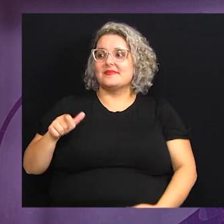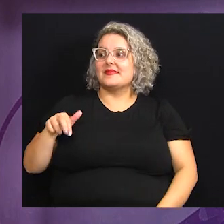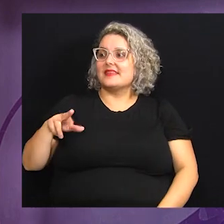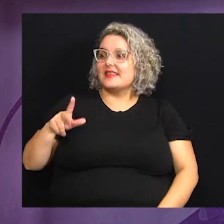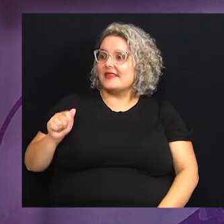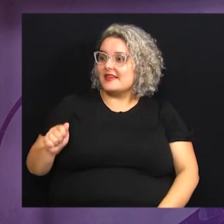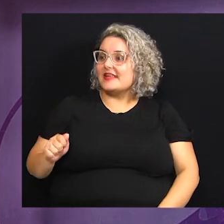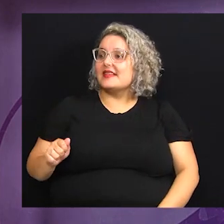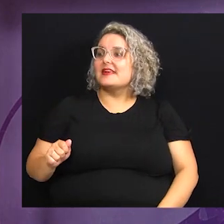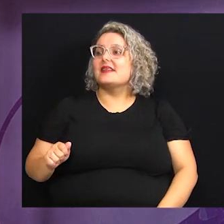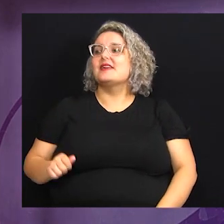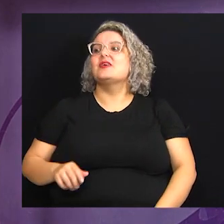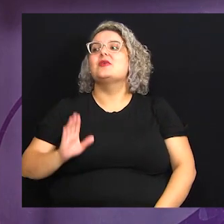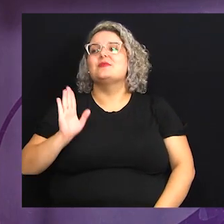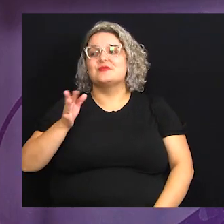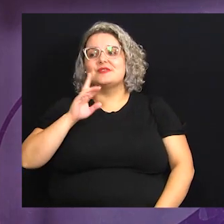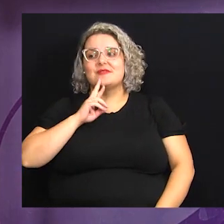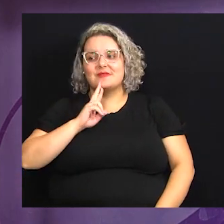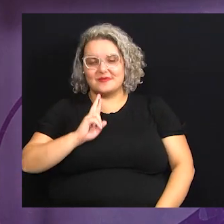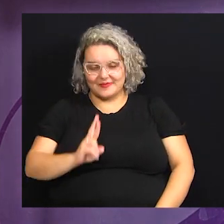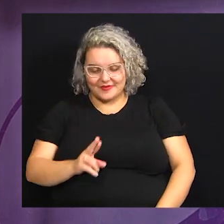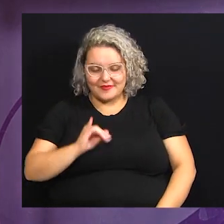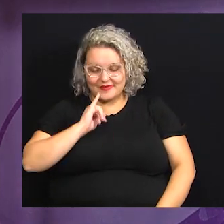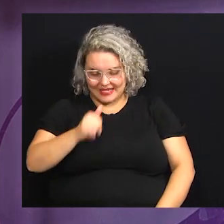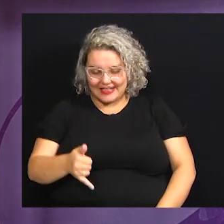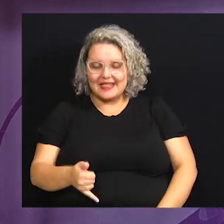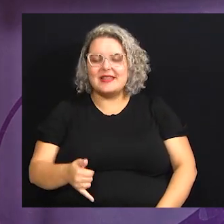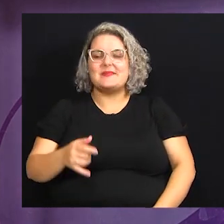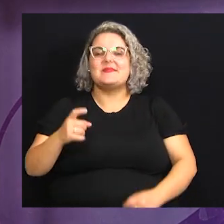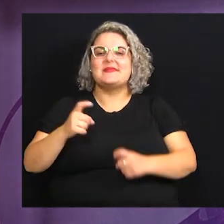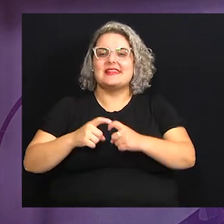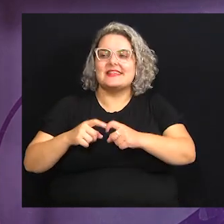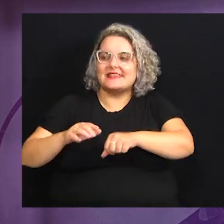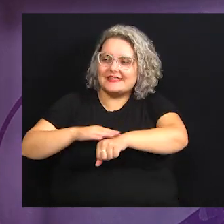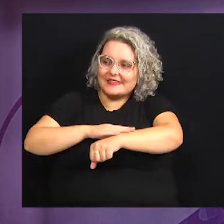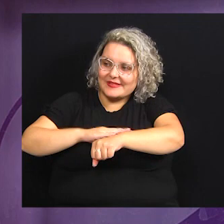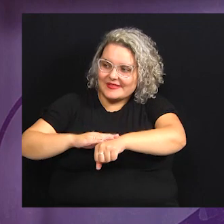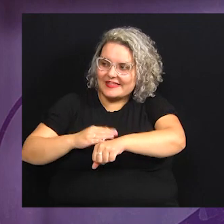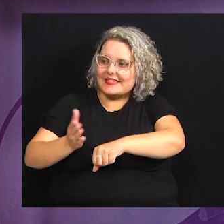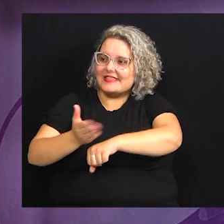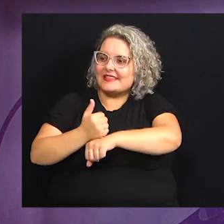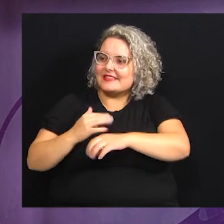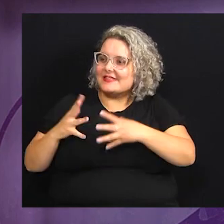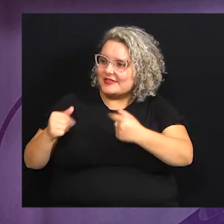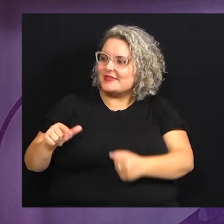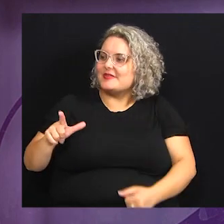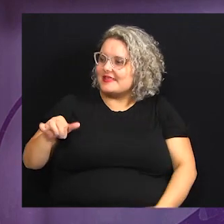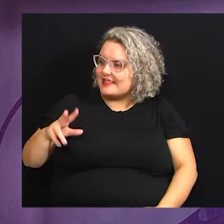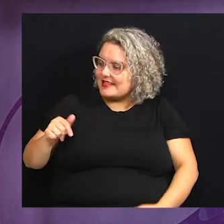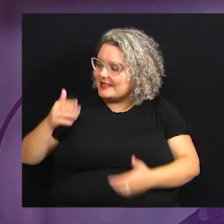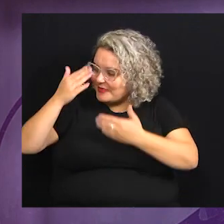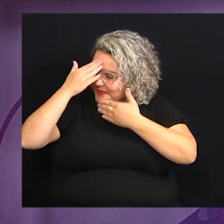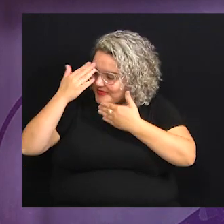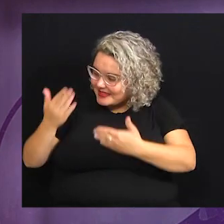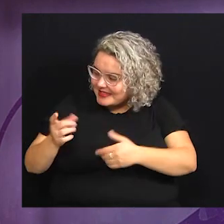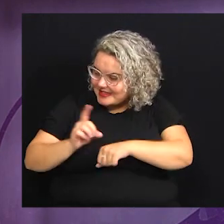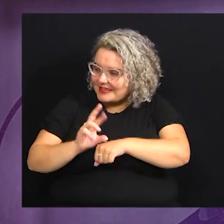a Lara Filete Arruda, como eu já disse, médica dermatologista. Antes de mais nada, doutora Lara, obrigada,